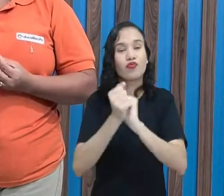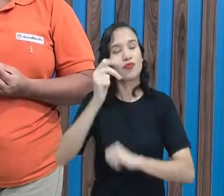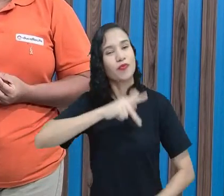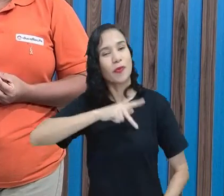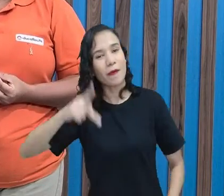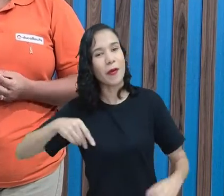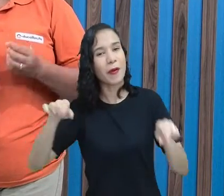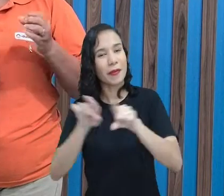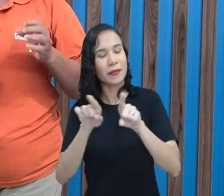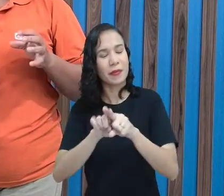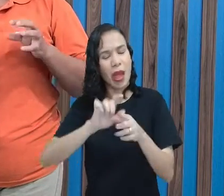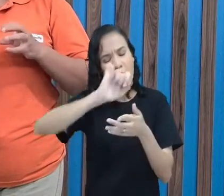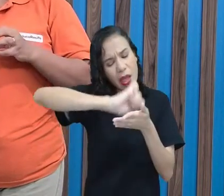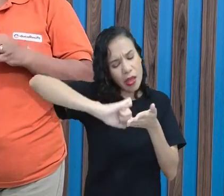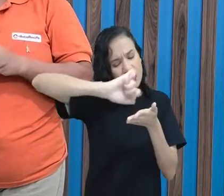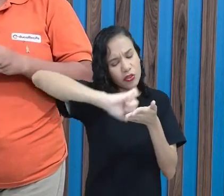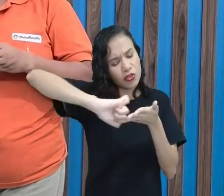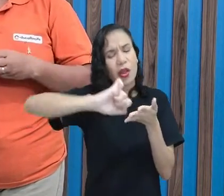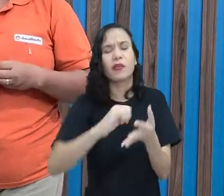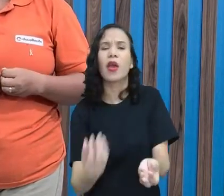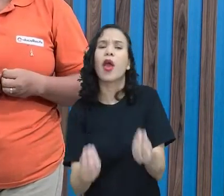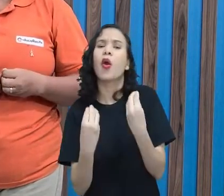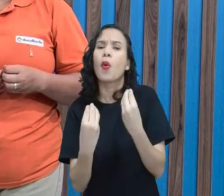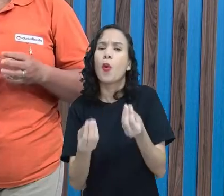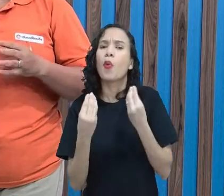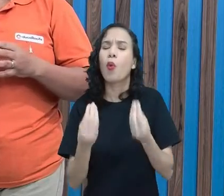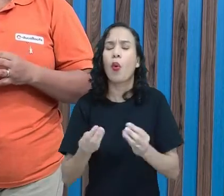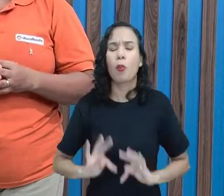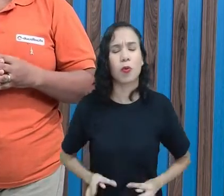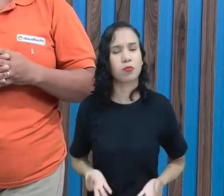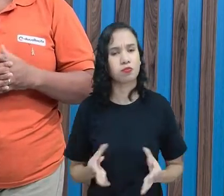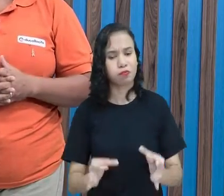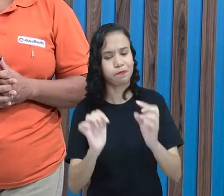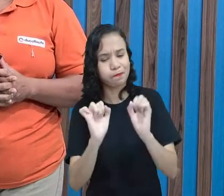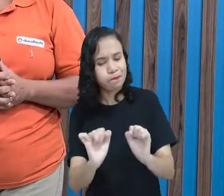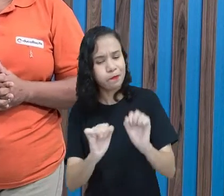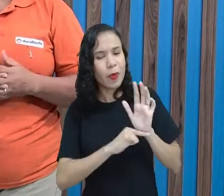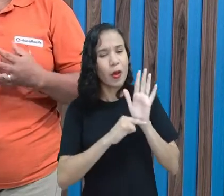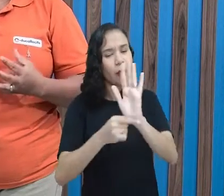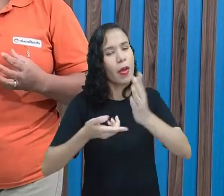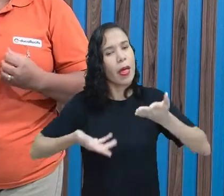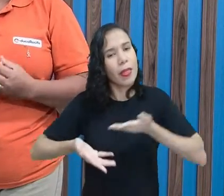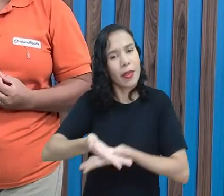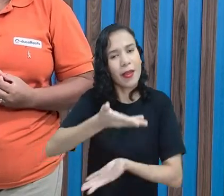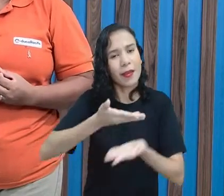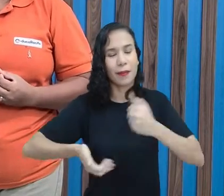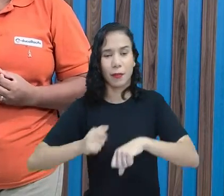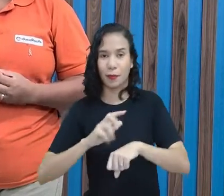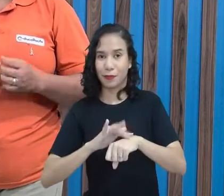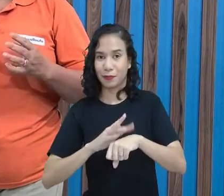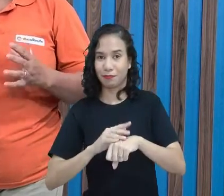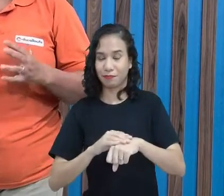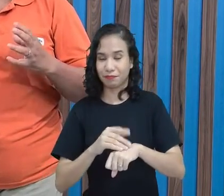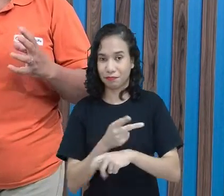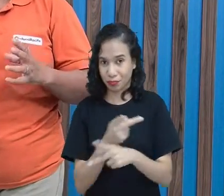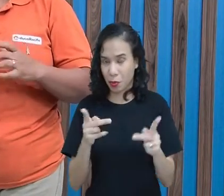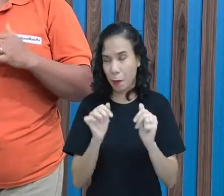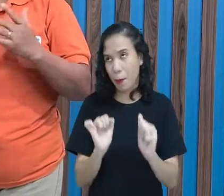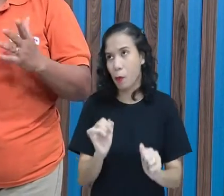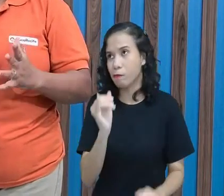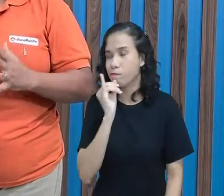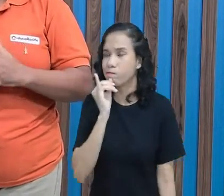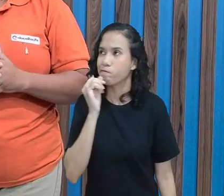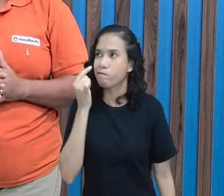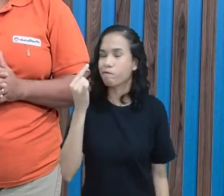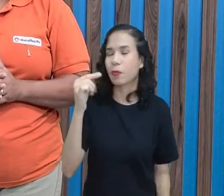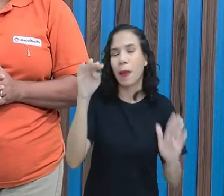e escrever como os recursos tecnológicos podem ajudar no tratamento das doenças. Vocês podem, por exemplo, fazer